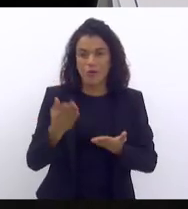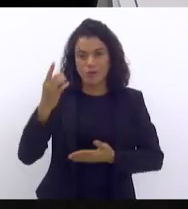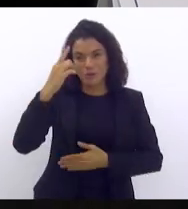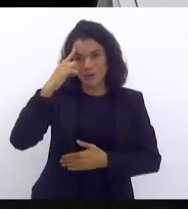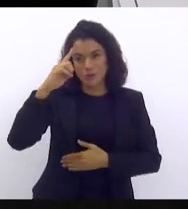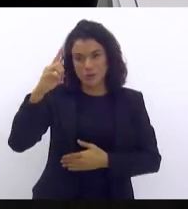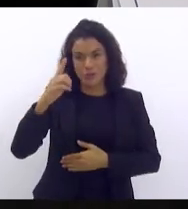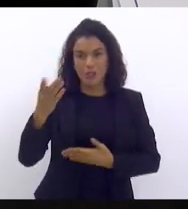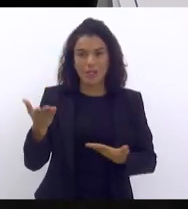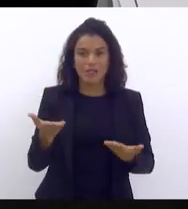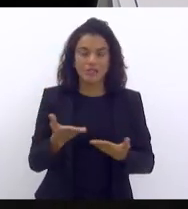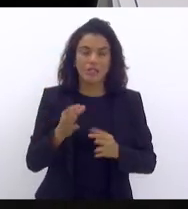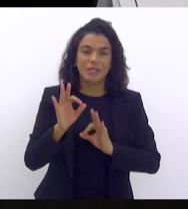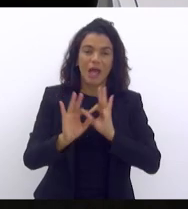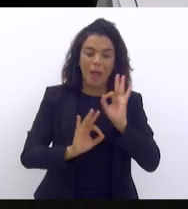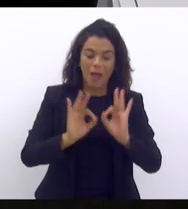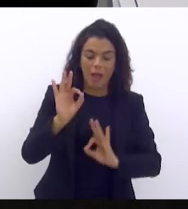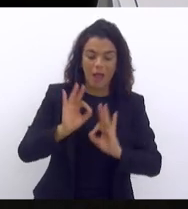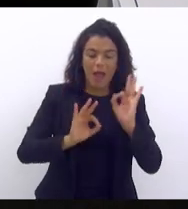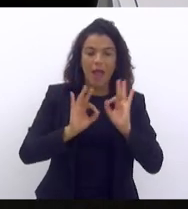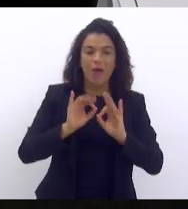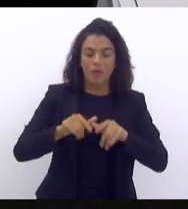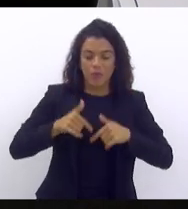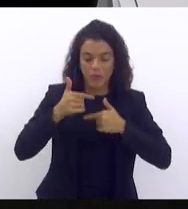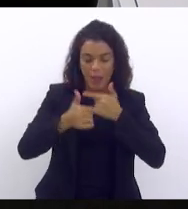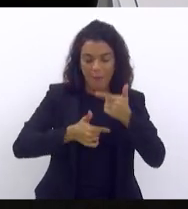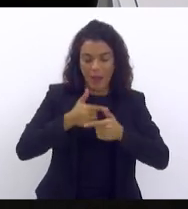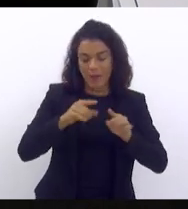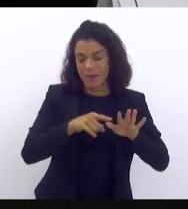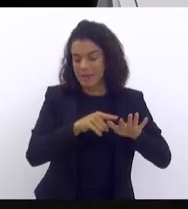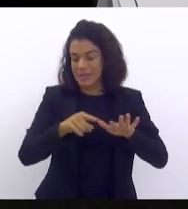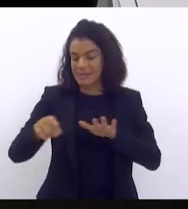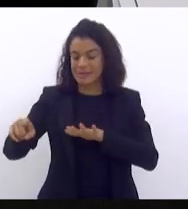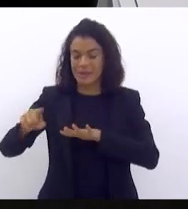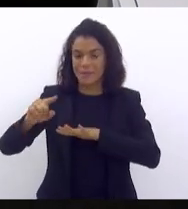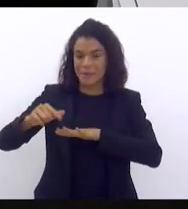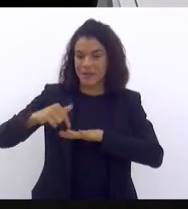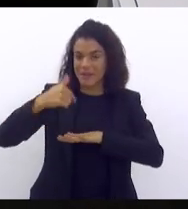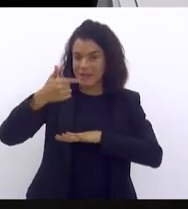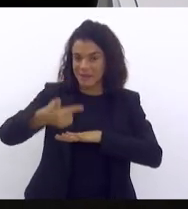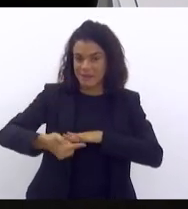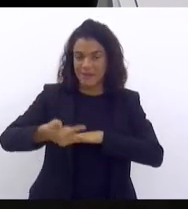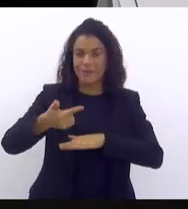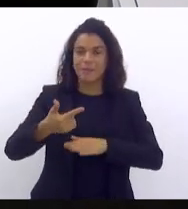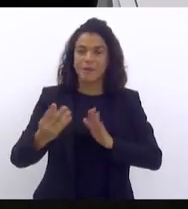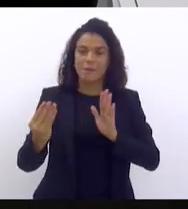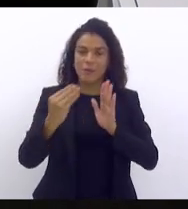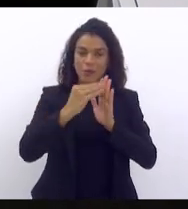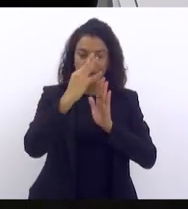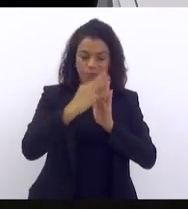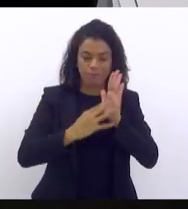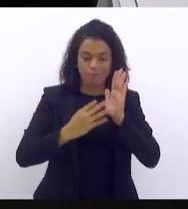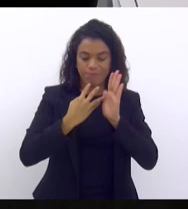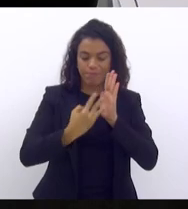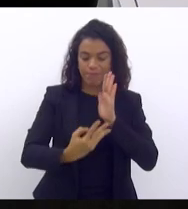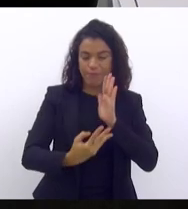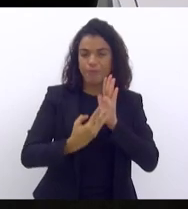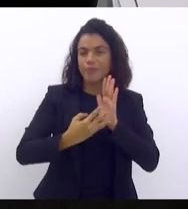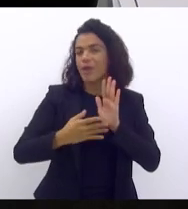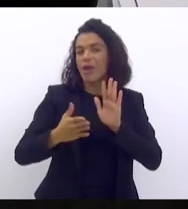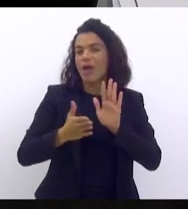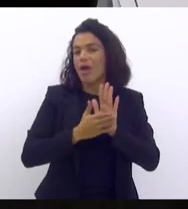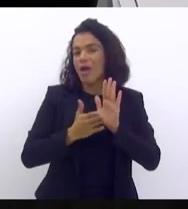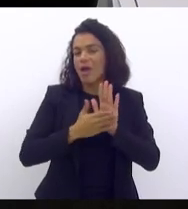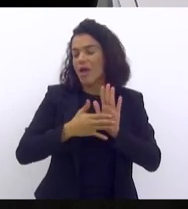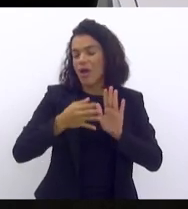estaria programando a nossa ação da semana que vem, e aí a gente colocou na agenda esse propósito de estar aqui hoje